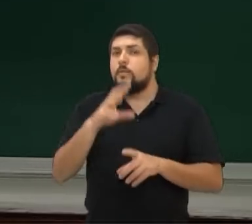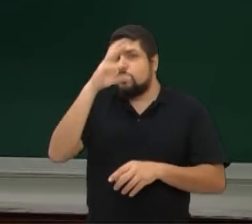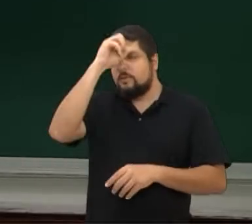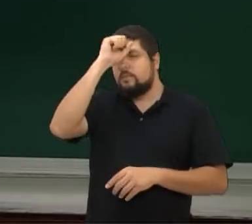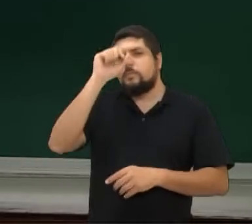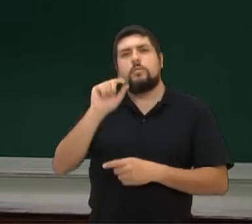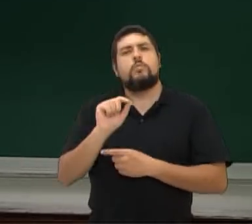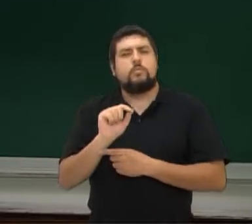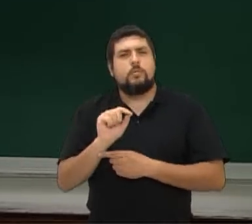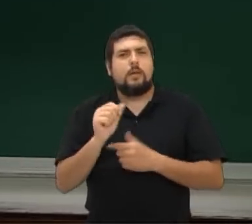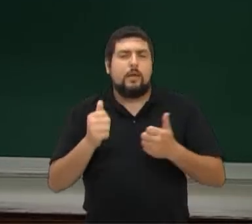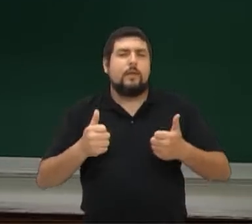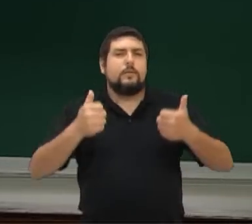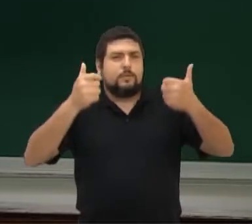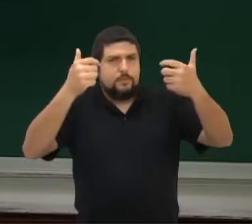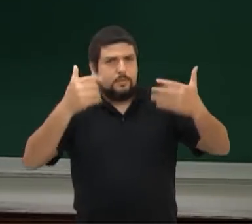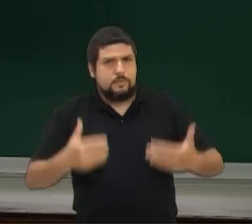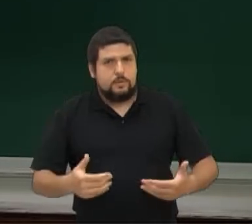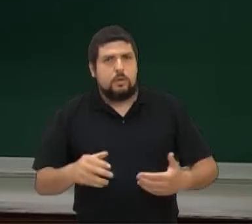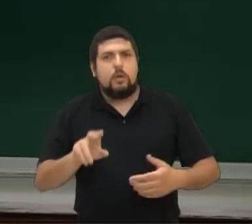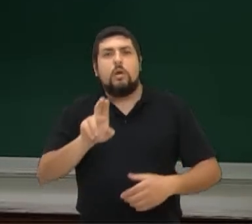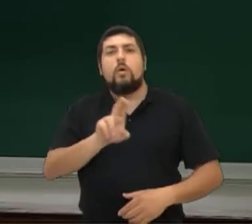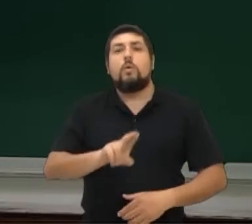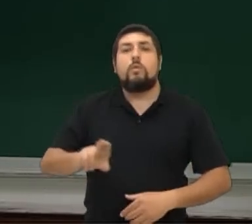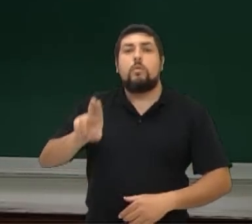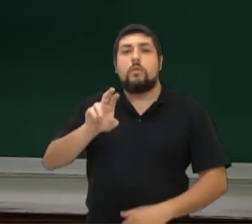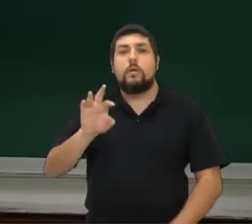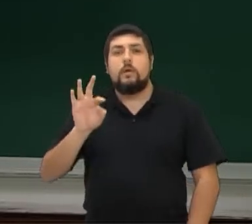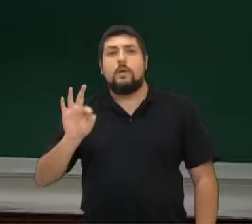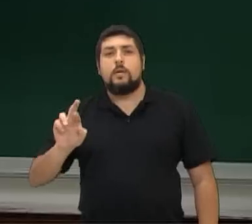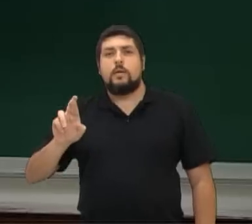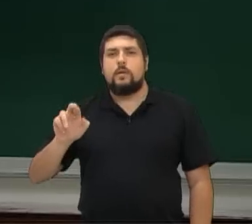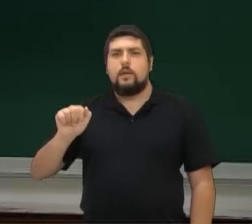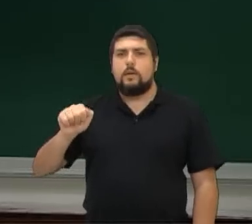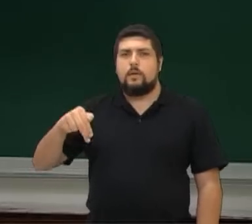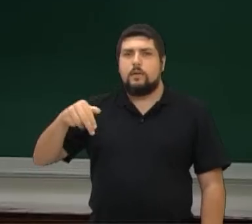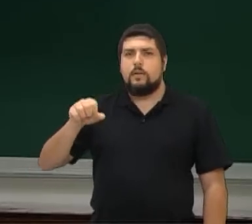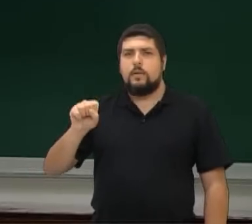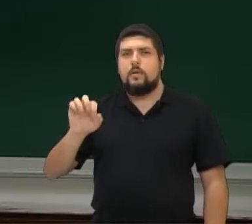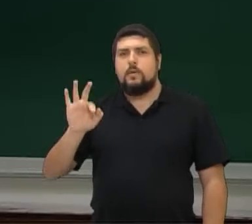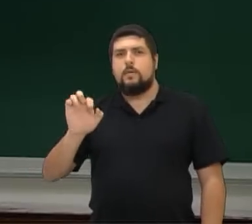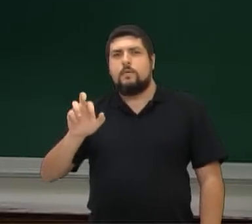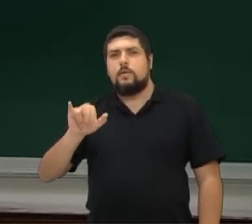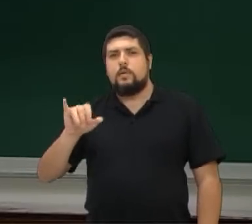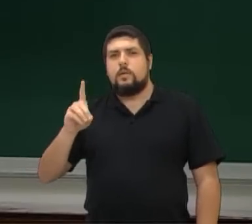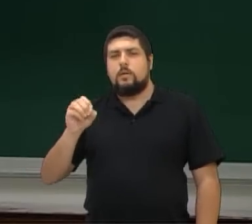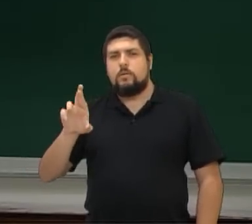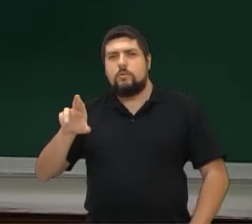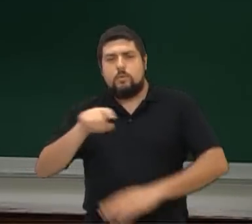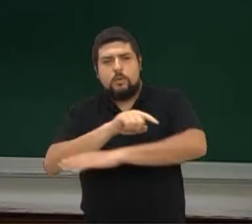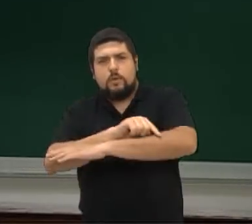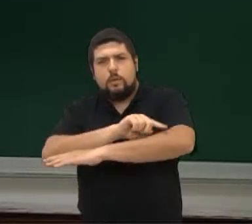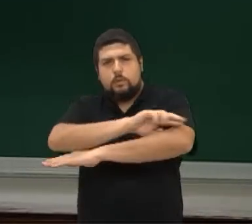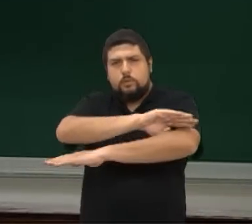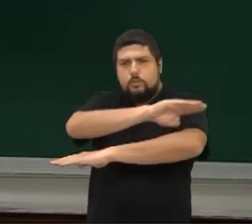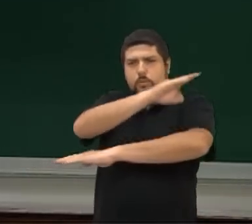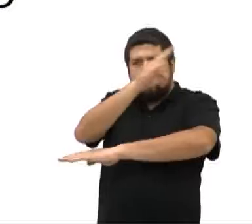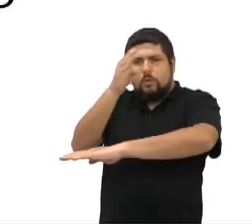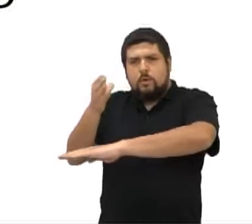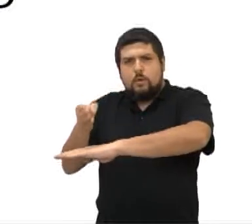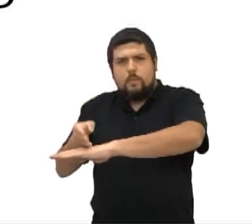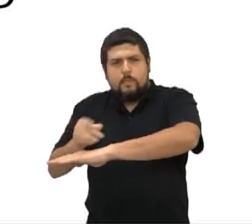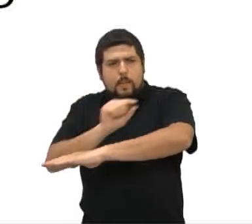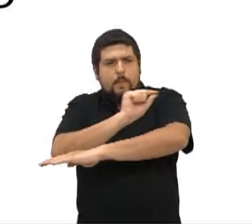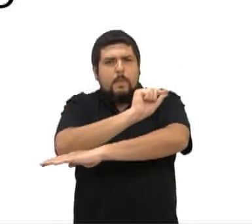falamos, inclusive, que nós utilizamos o transferidor para fazermos essa medição. Aqui,